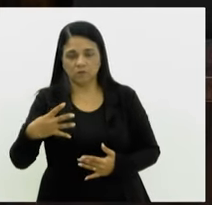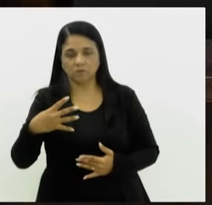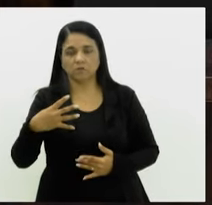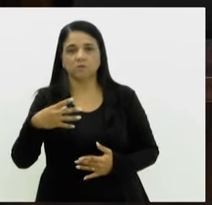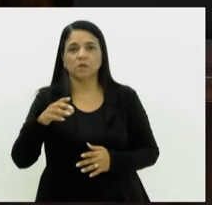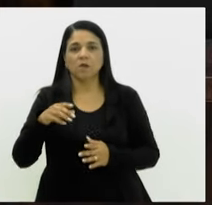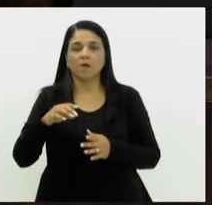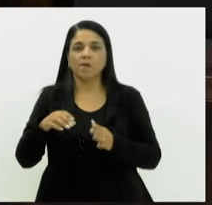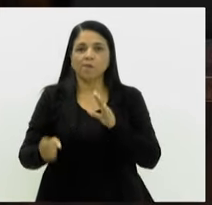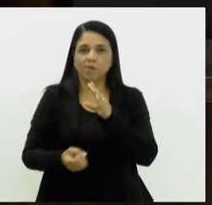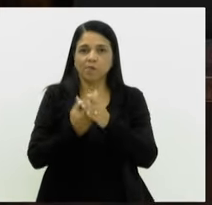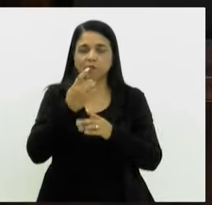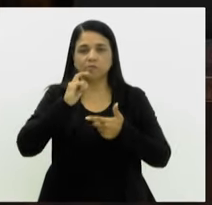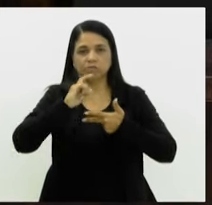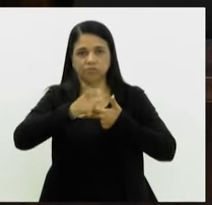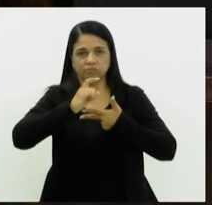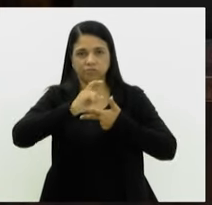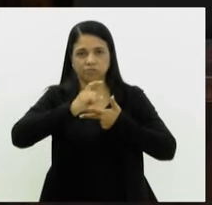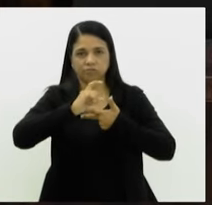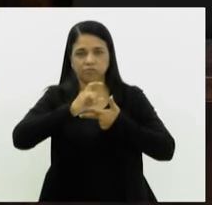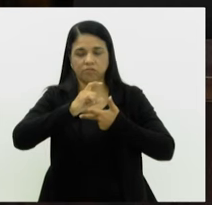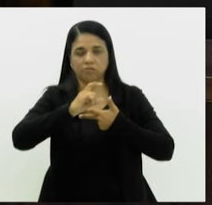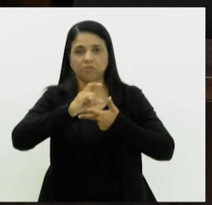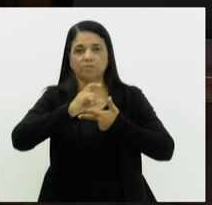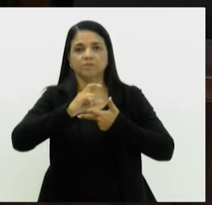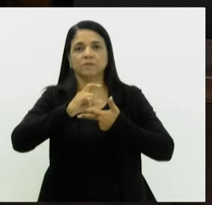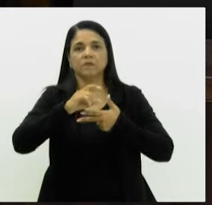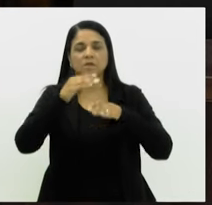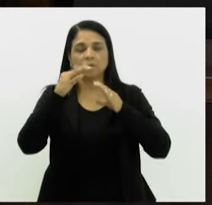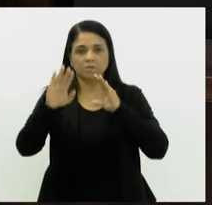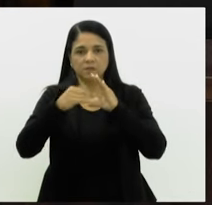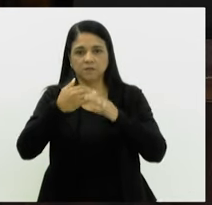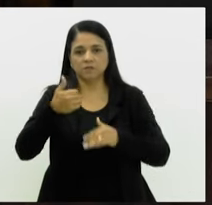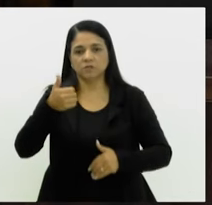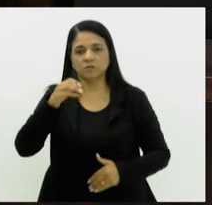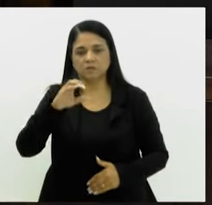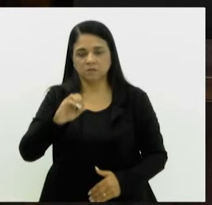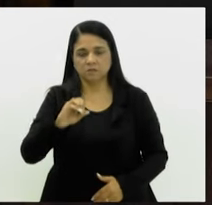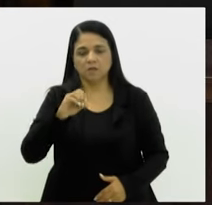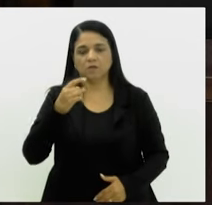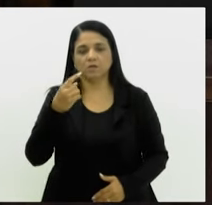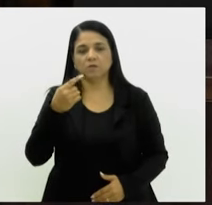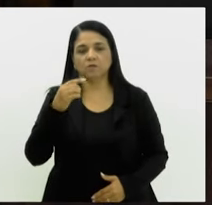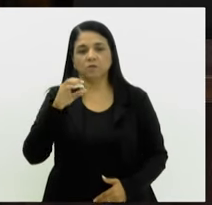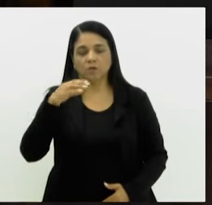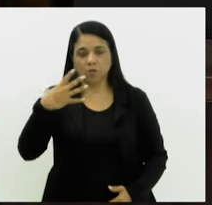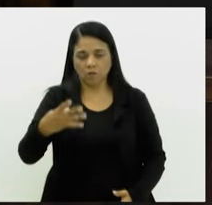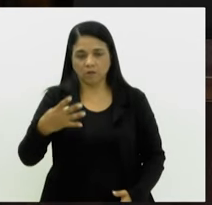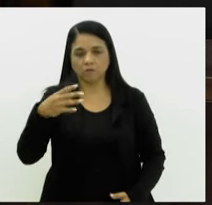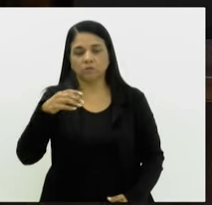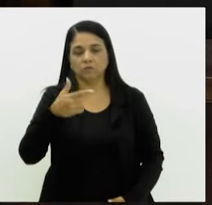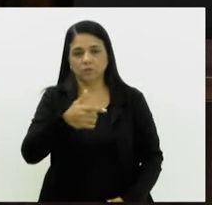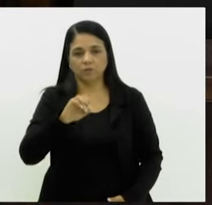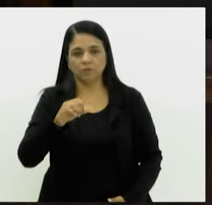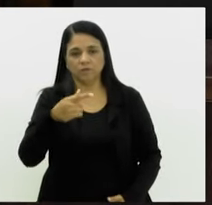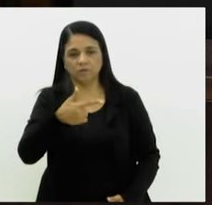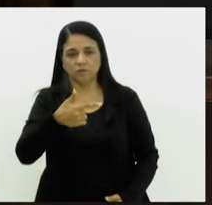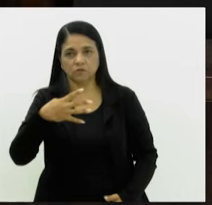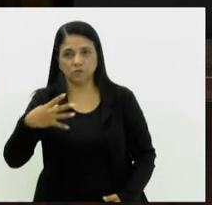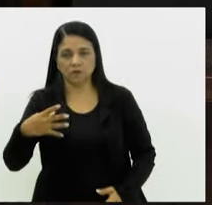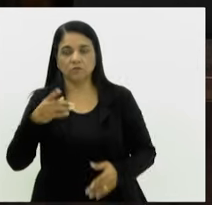de autoria do Poder Executivo, mensagem número 04 de 2024, que internaliza o convênio